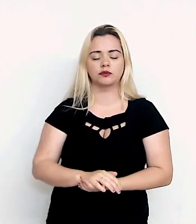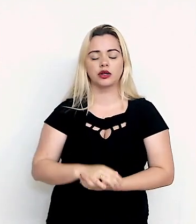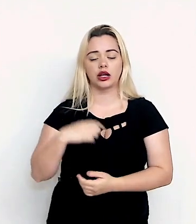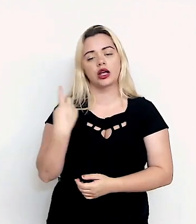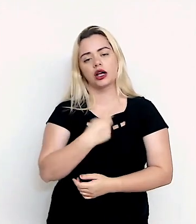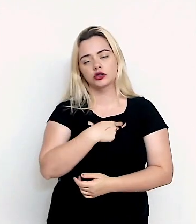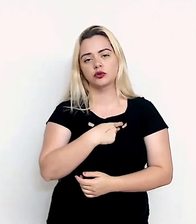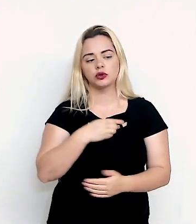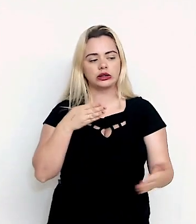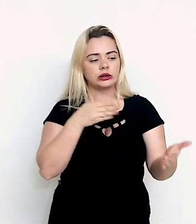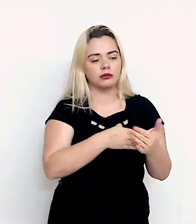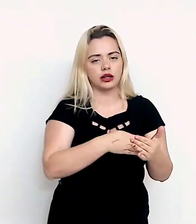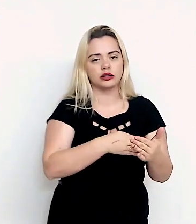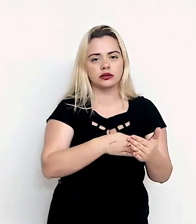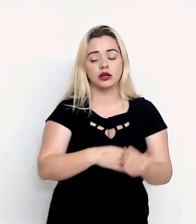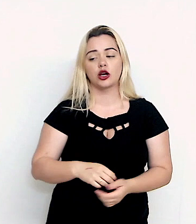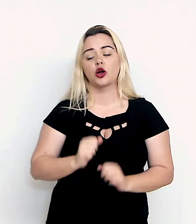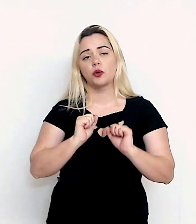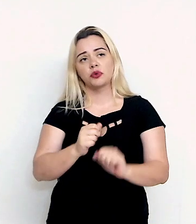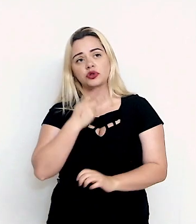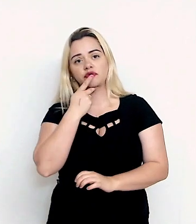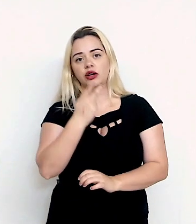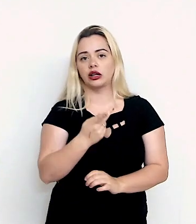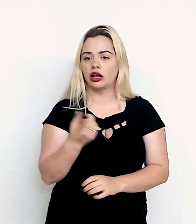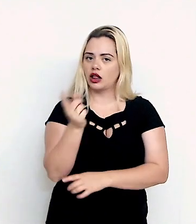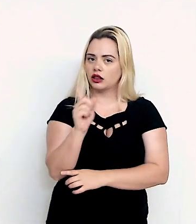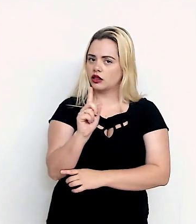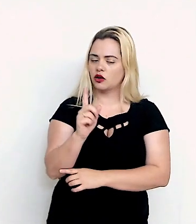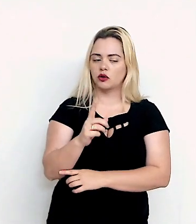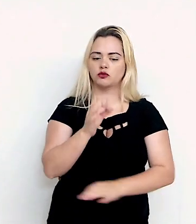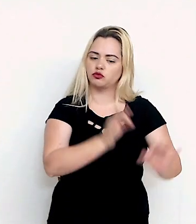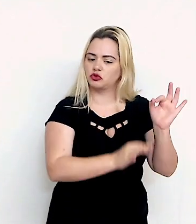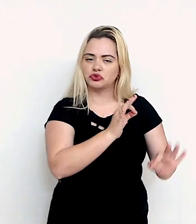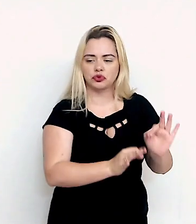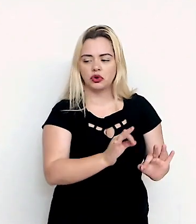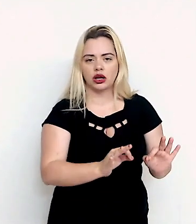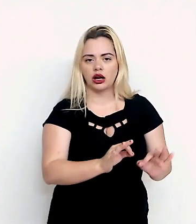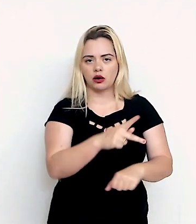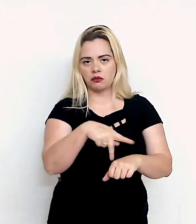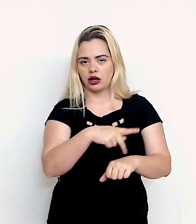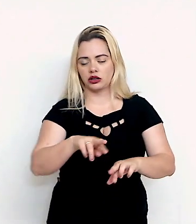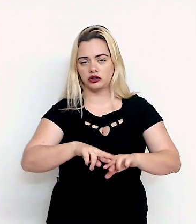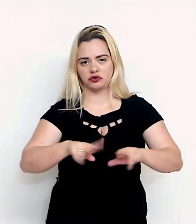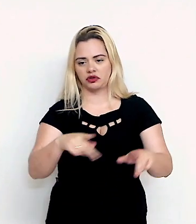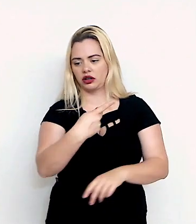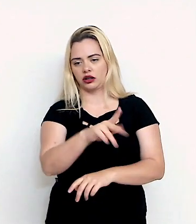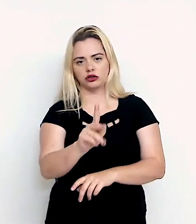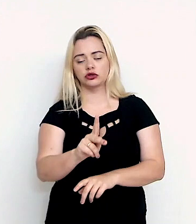metas já sobre elas eu posso falar mais posso não vou criticar porque o representa o governo só posso falar bem